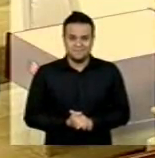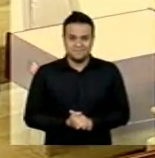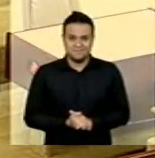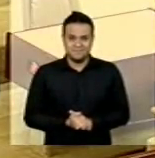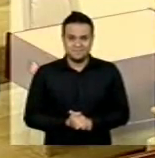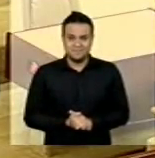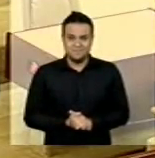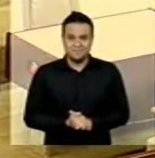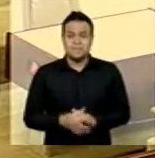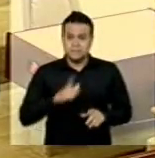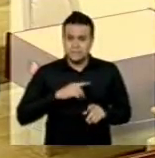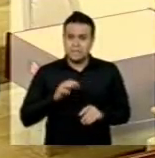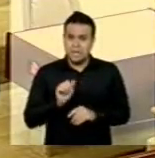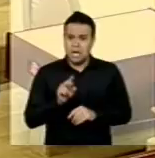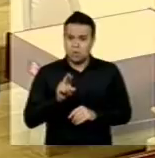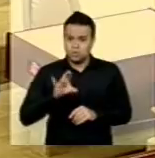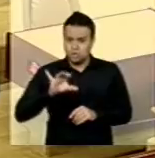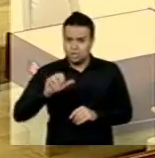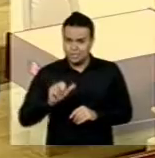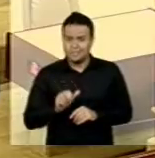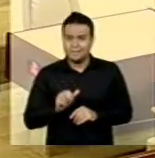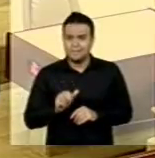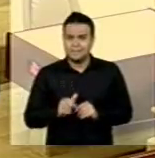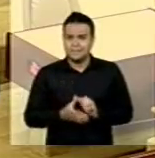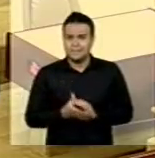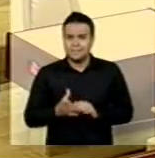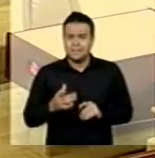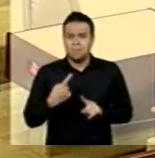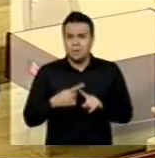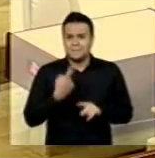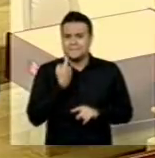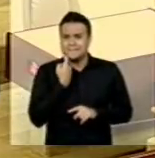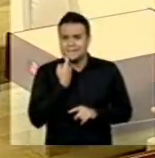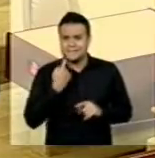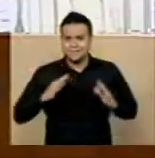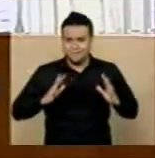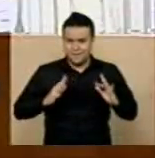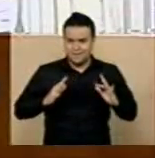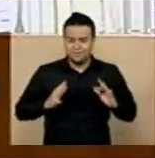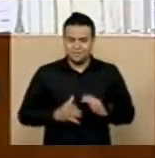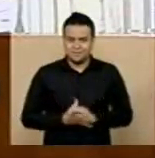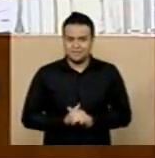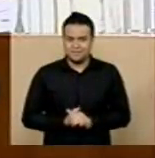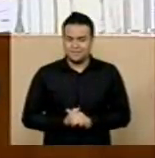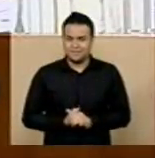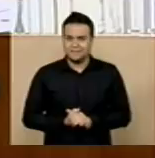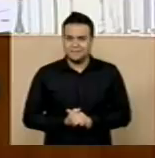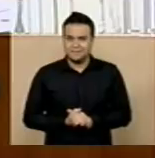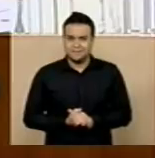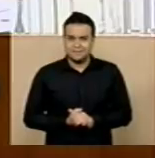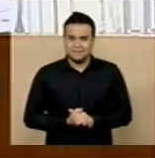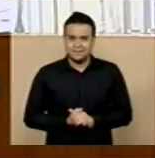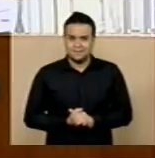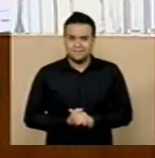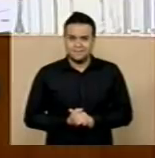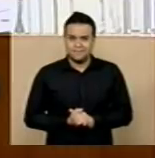acúmulo de audiências, e o ano já se avizinhando, sexta-feira é feriado. Pois é, exatamente por isso que eu temo, se não